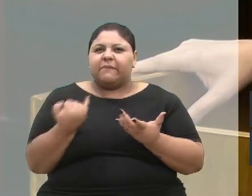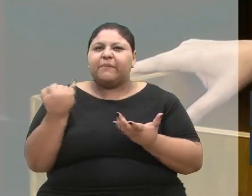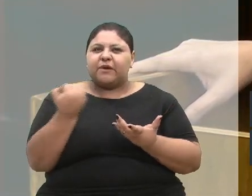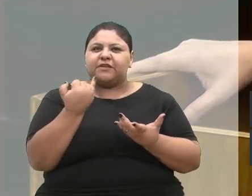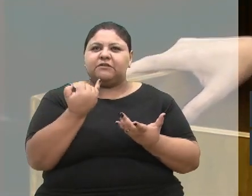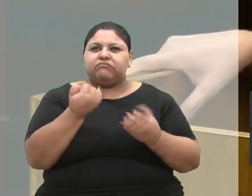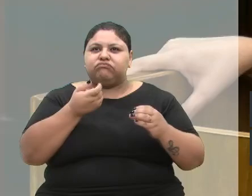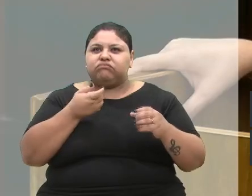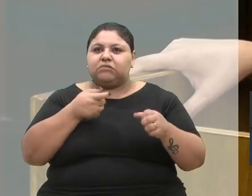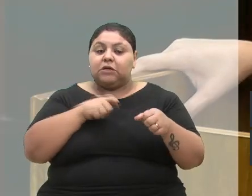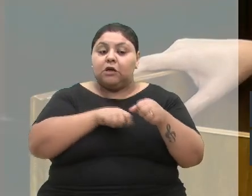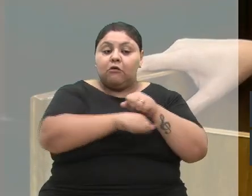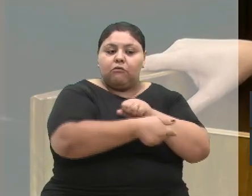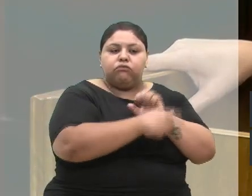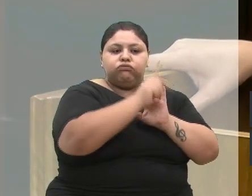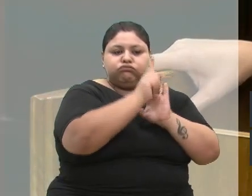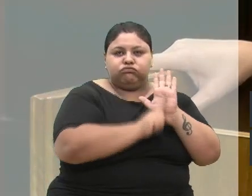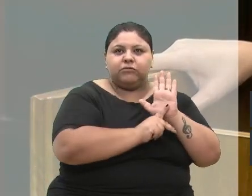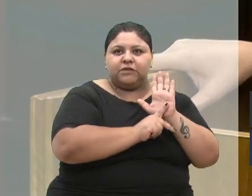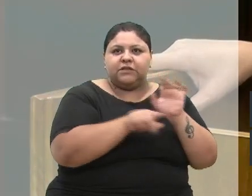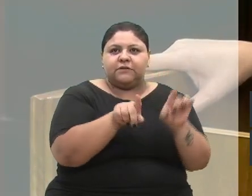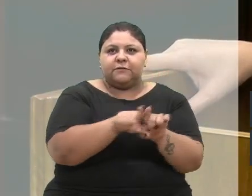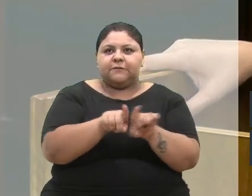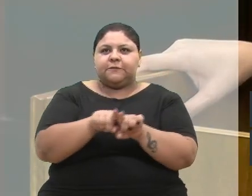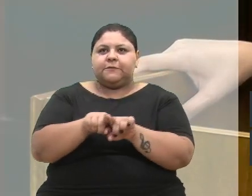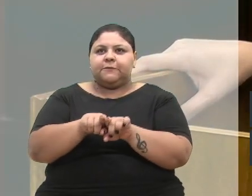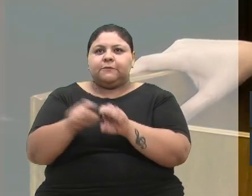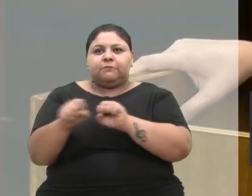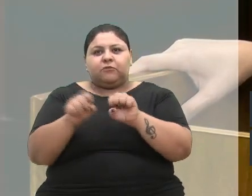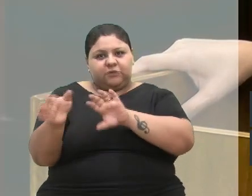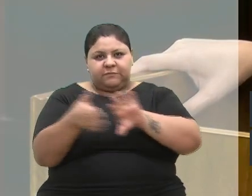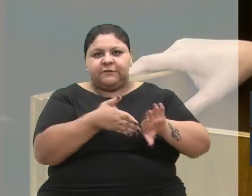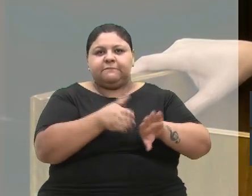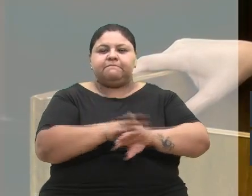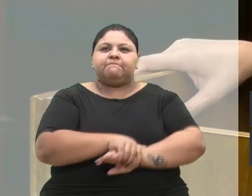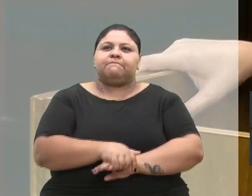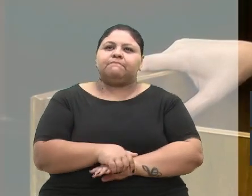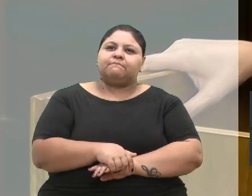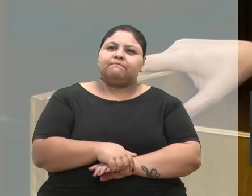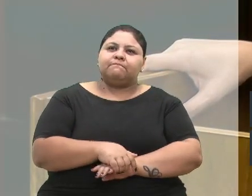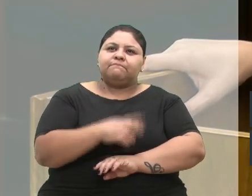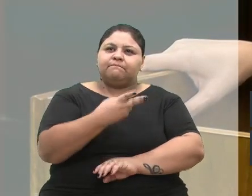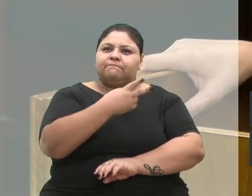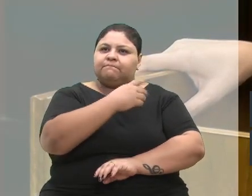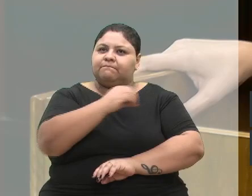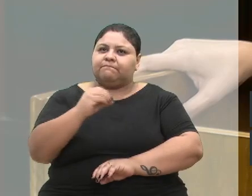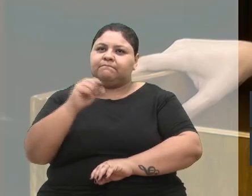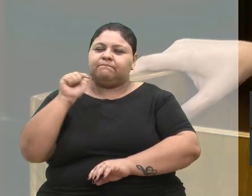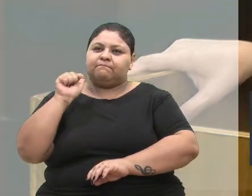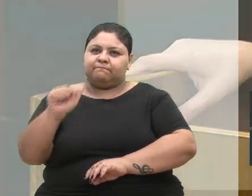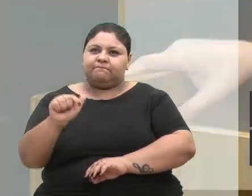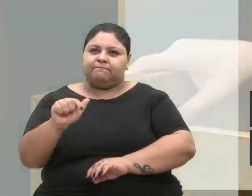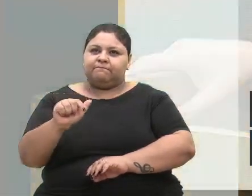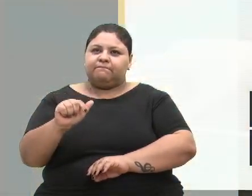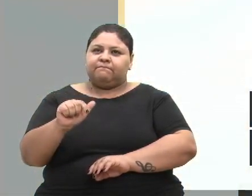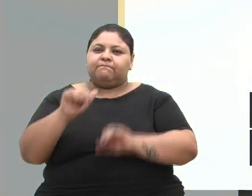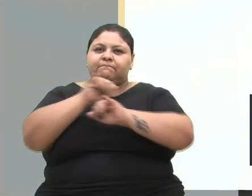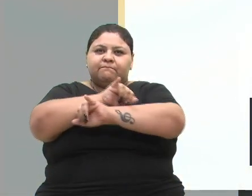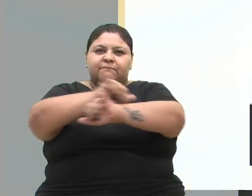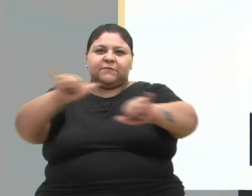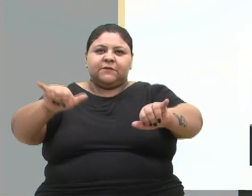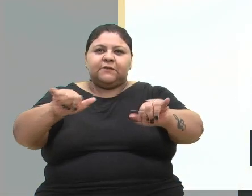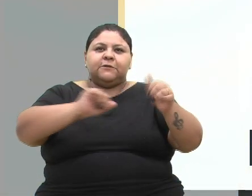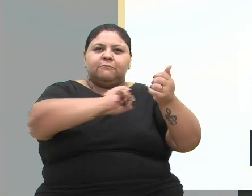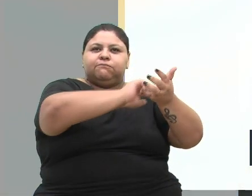estar investindo, né, no projeto Navegar. Pode passar. R$20 mil, então, para a promoção da diversidade, né,